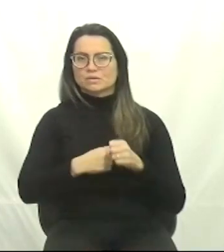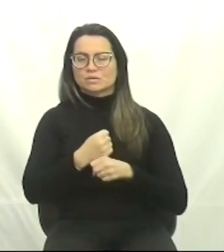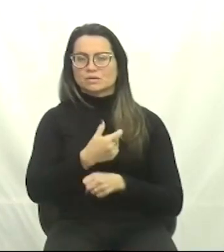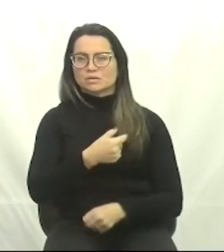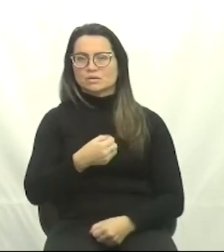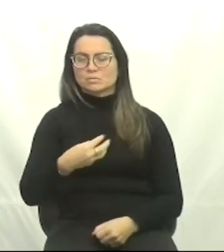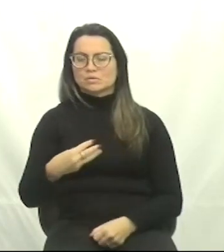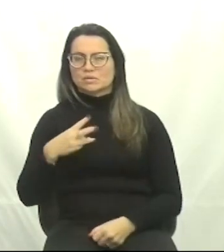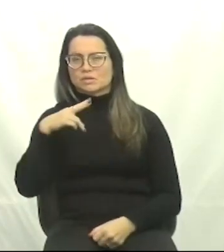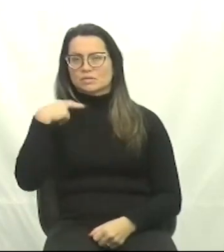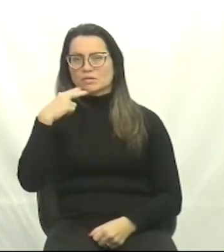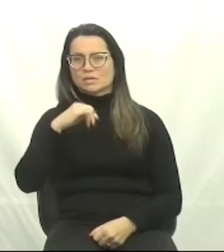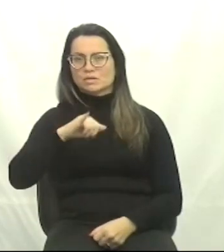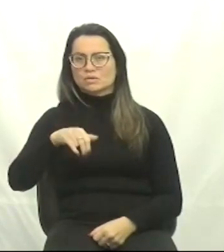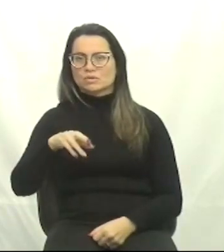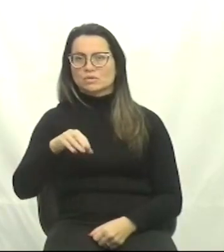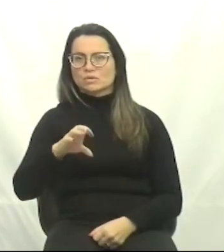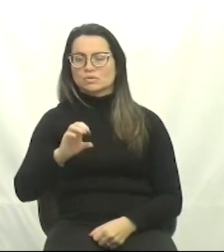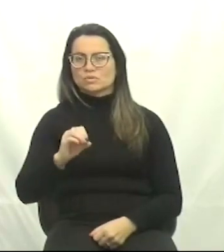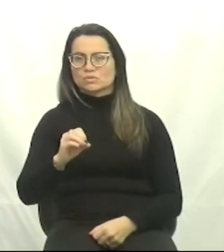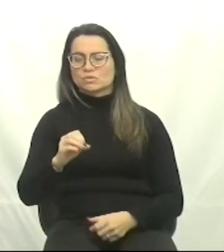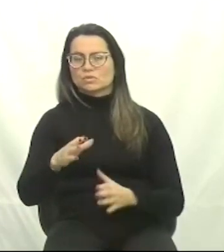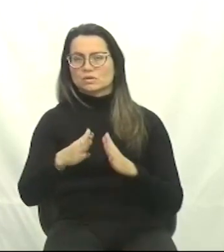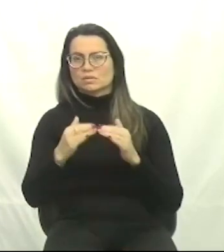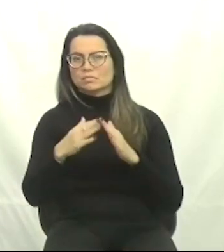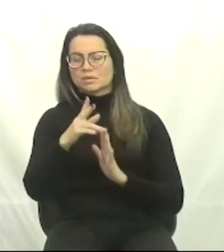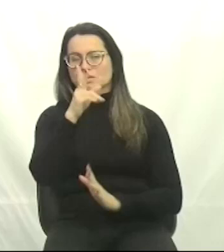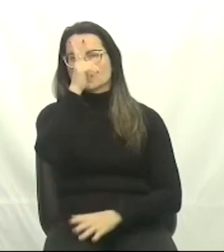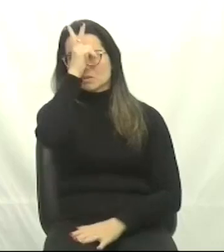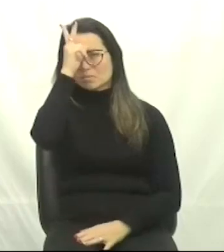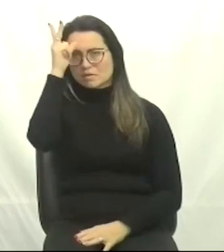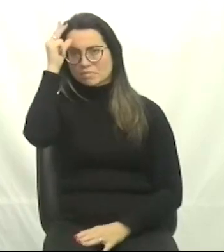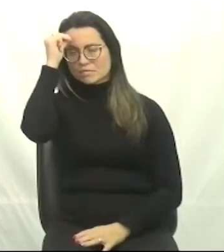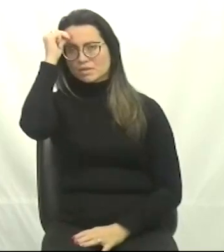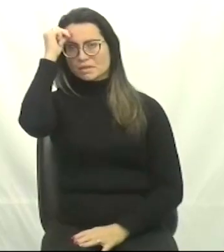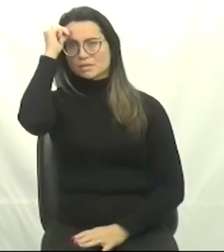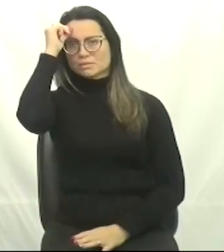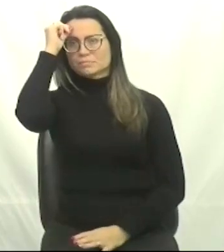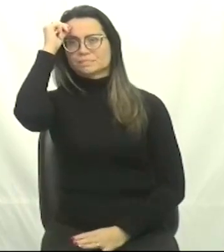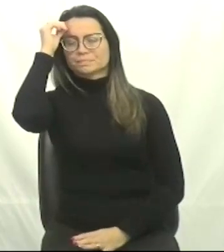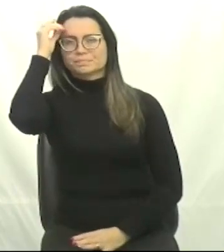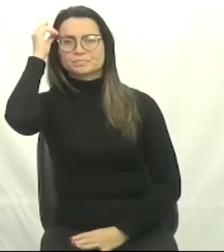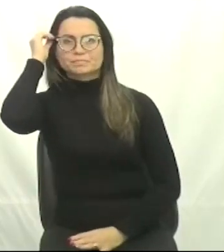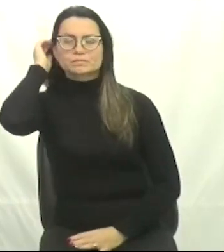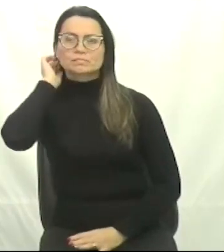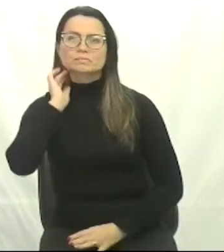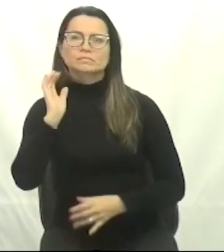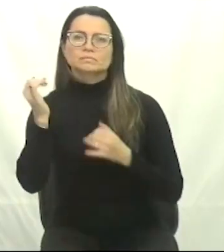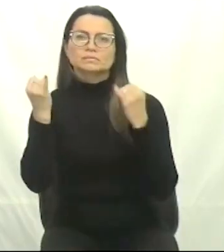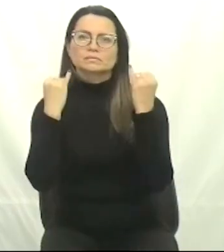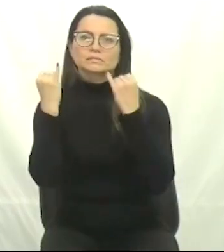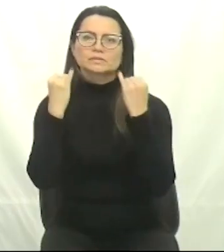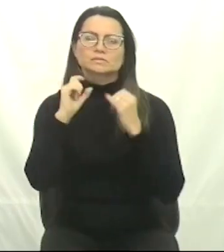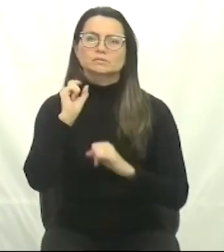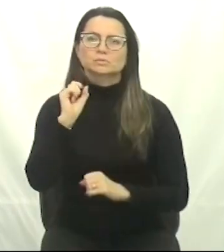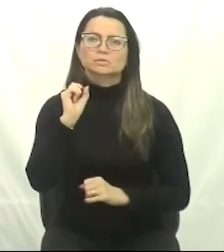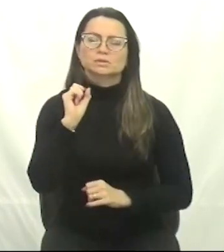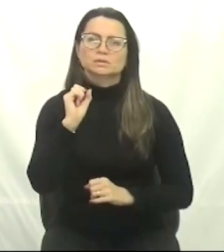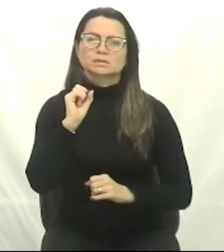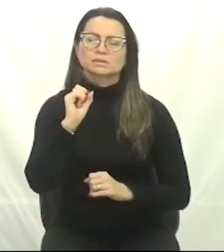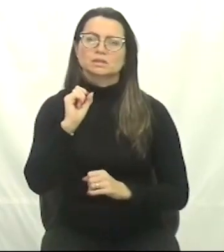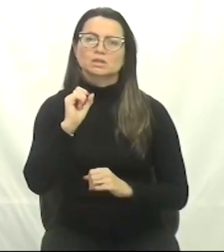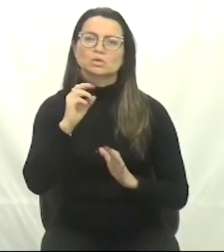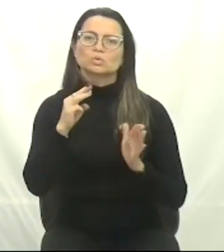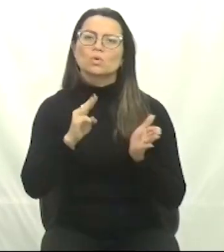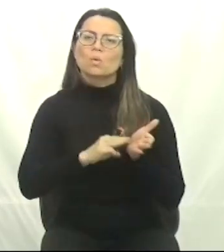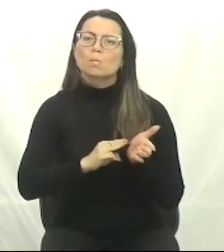362/2023, autor Júlio César Kaminski. Envio de expediente ao chefe do Poder Executivo Municipal para que informe as razões pelas